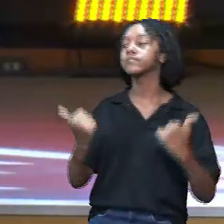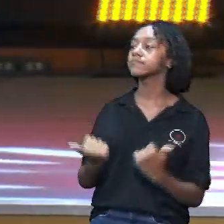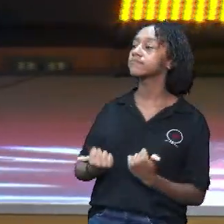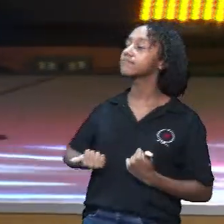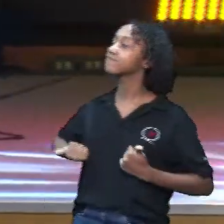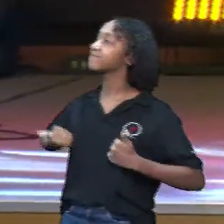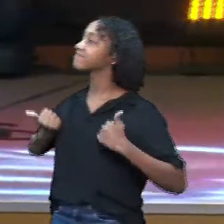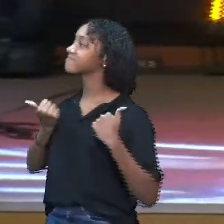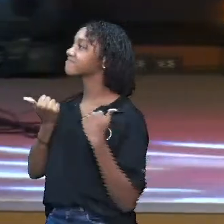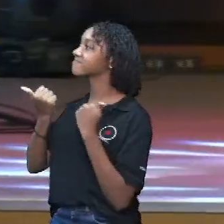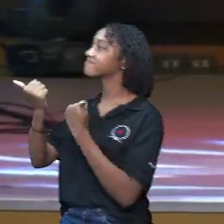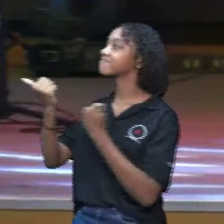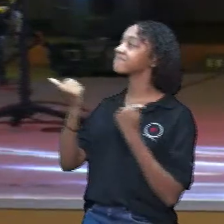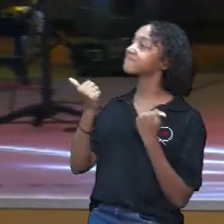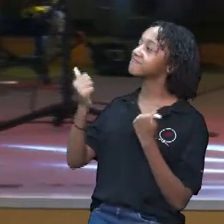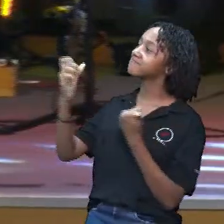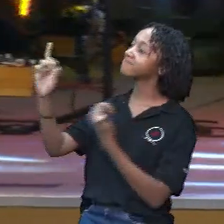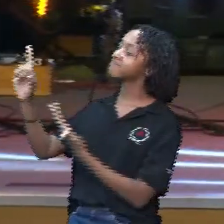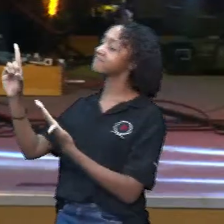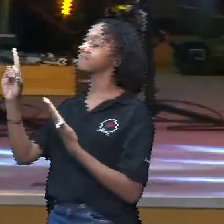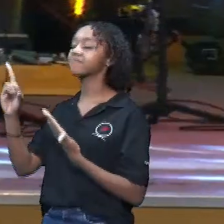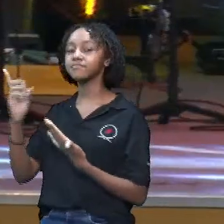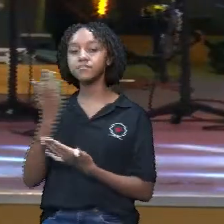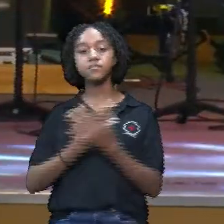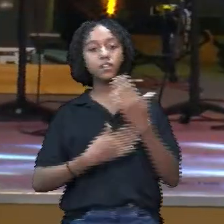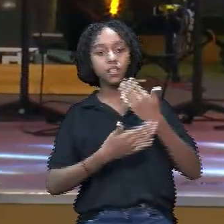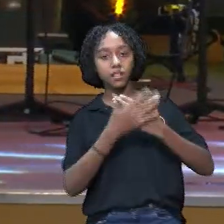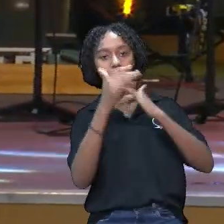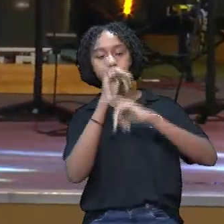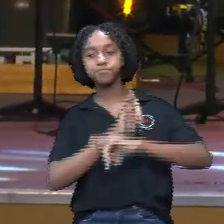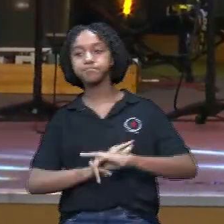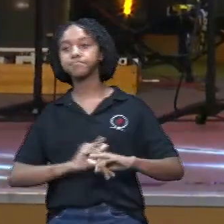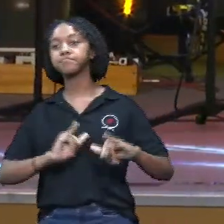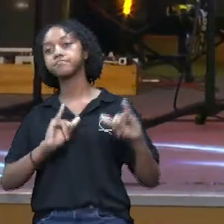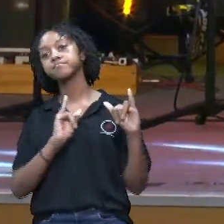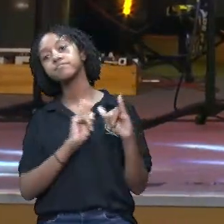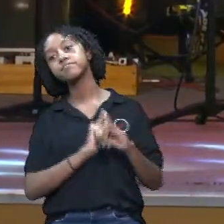são todas. Levante suas mãos e declare.